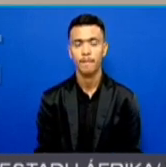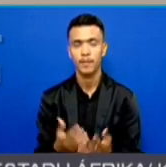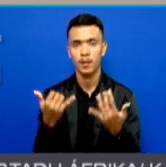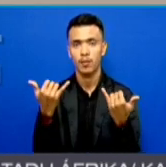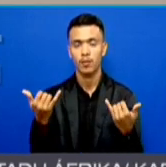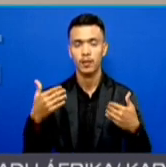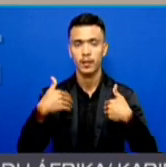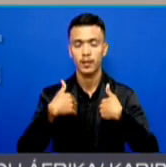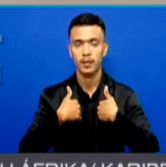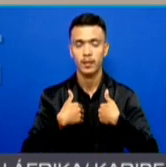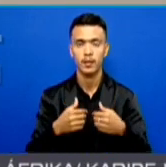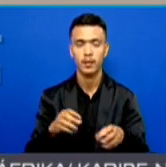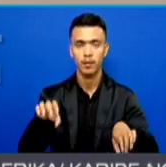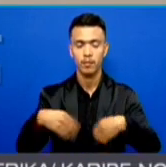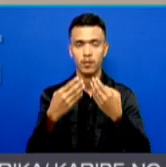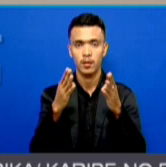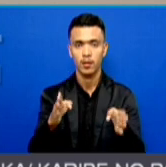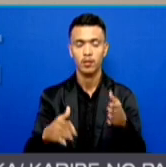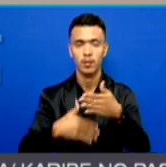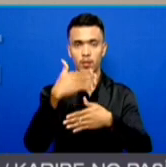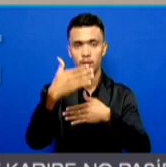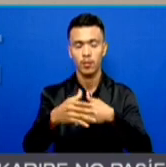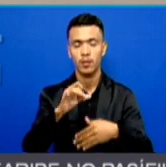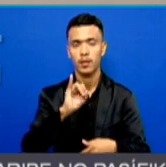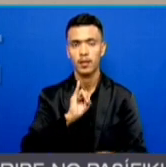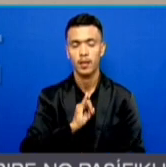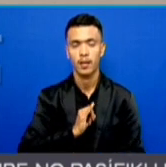iha trabalhador sirne oin hau